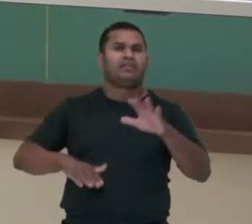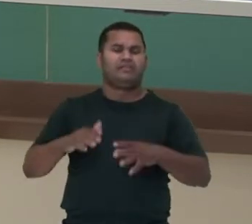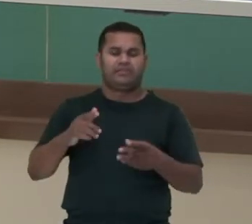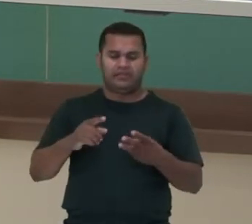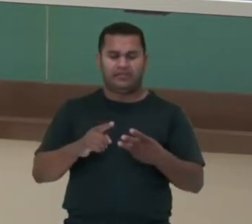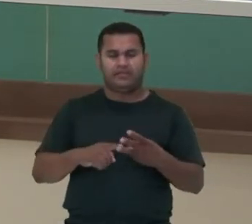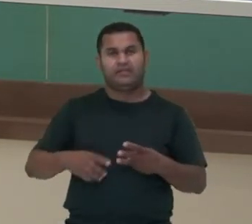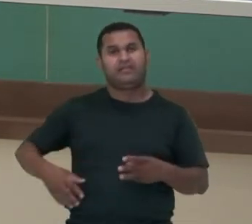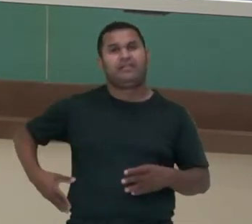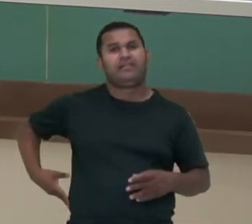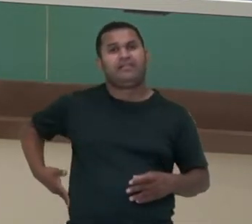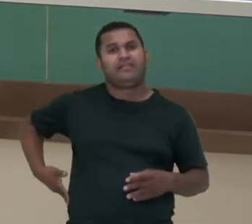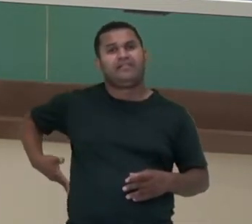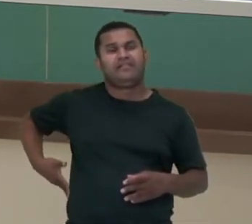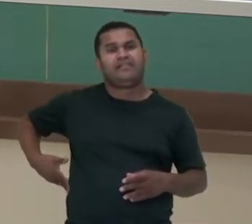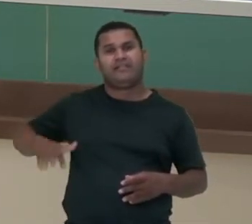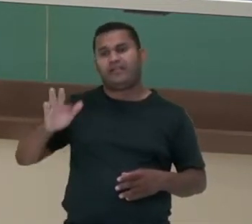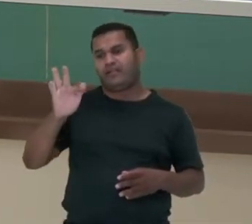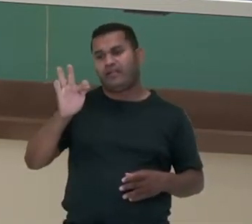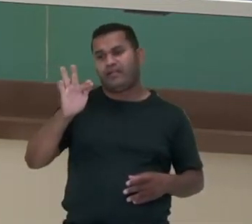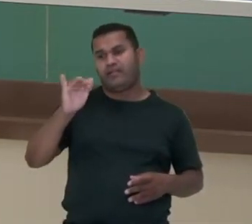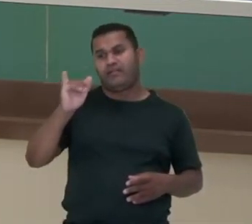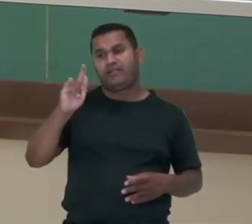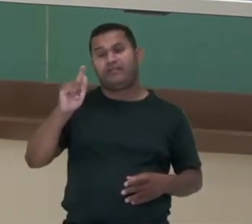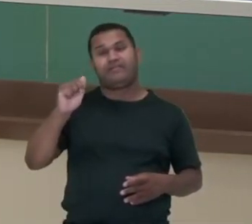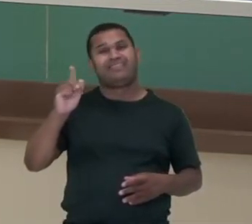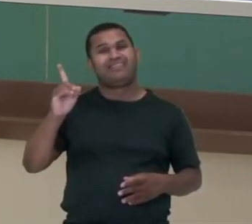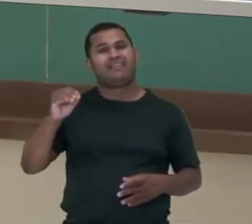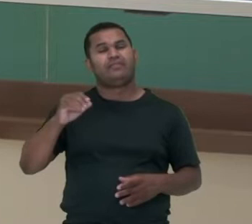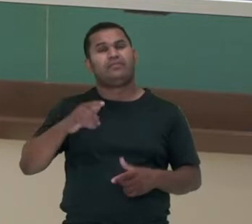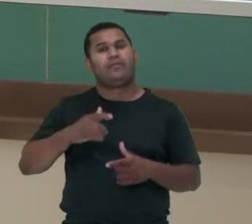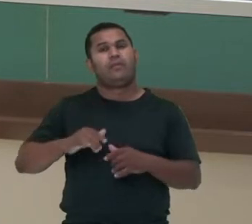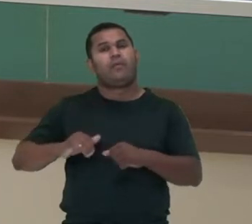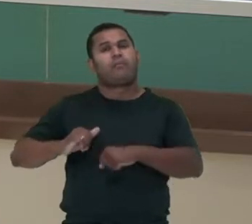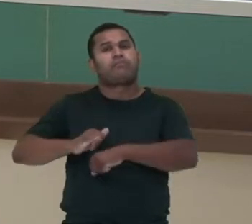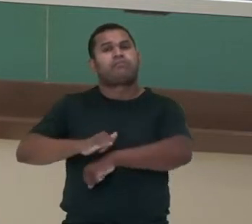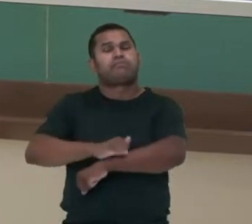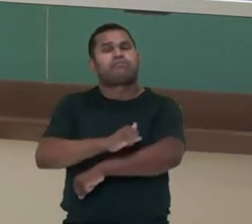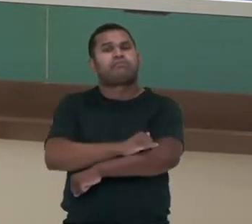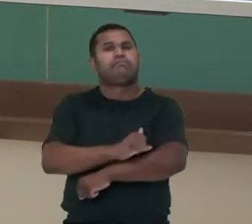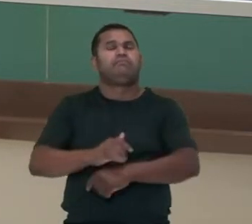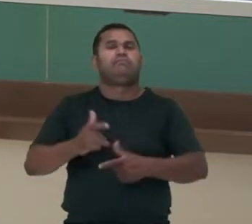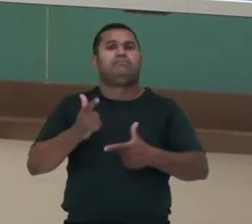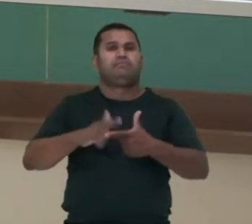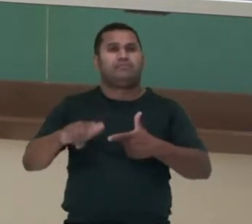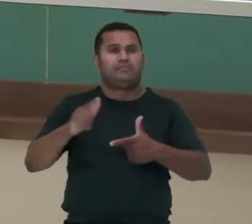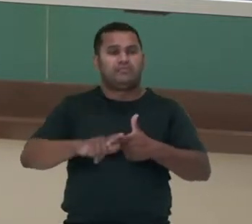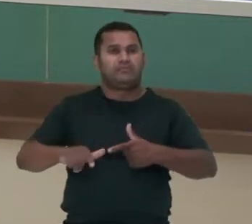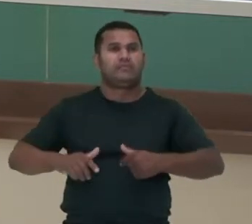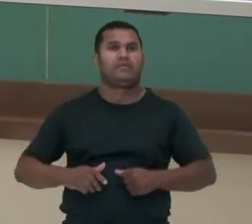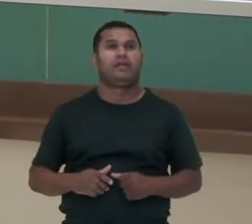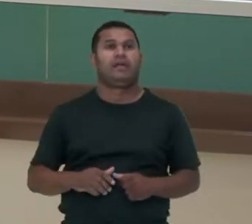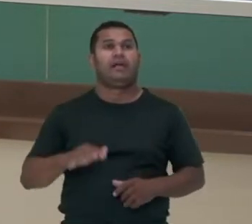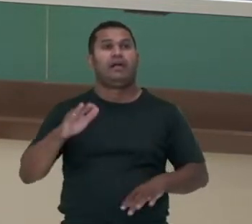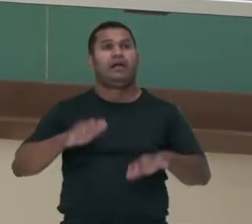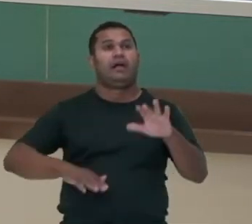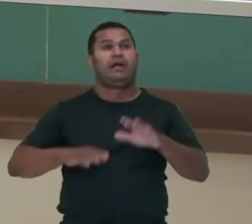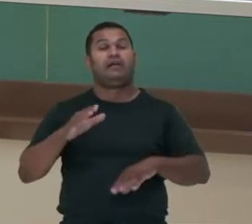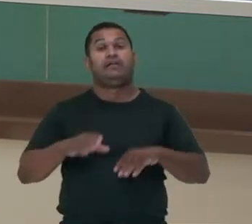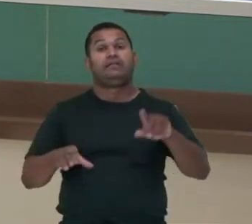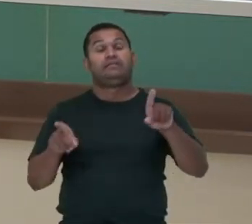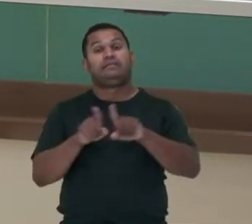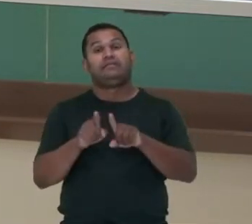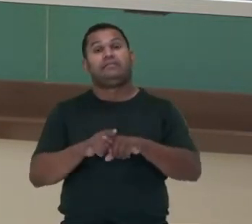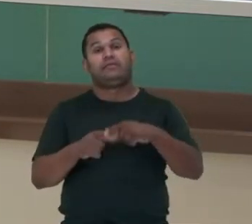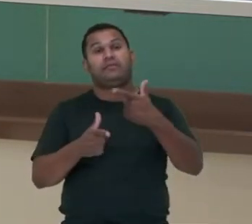né? Processos ali no próprio metabolismo da formação da urina, né? Da excreção dos metabólitos e tudo